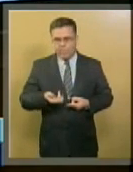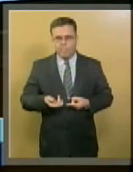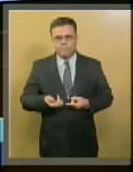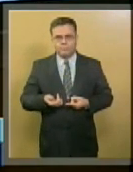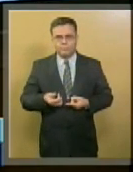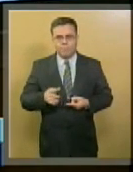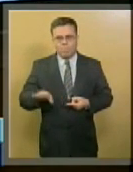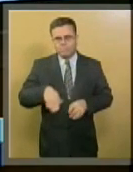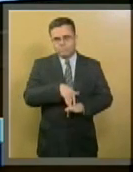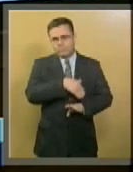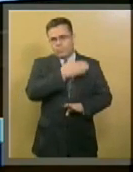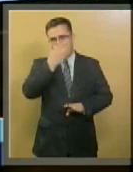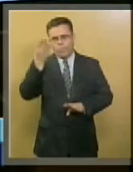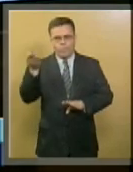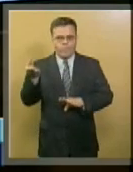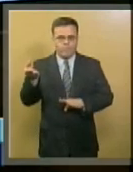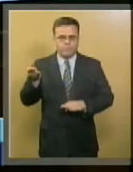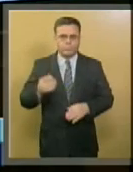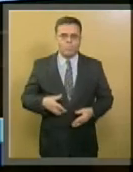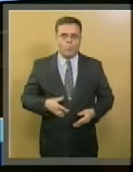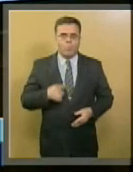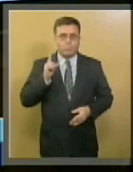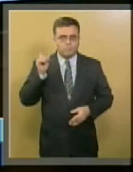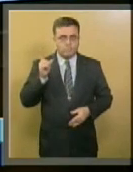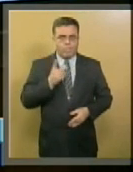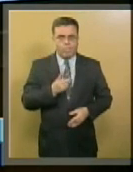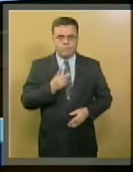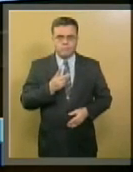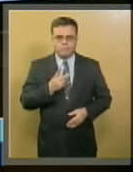hospital veterinário de São Paulo. Lá tem dois.